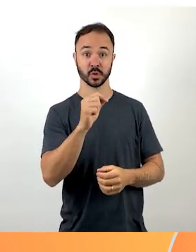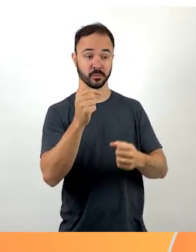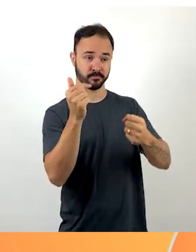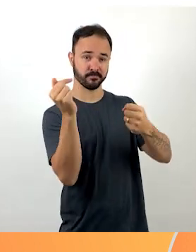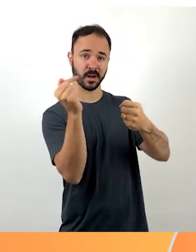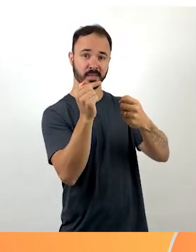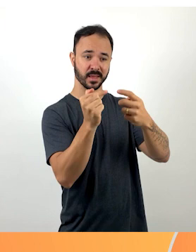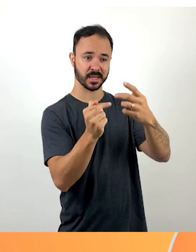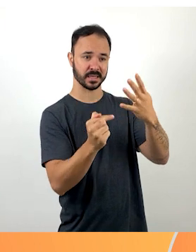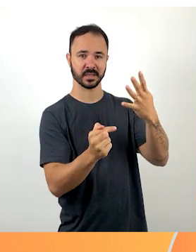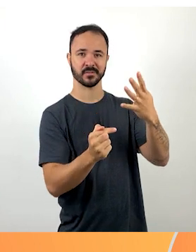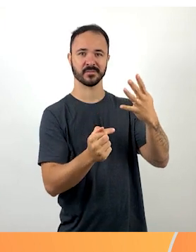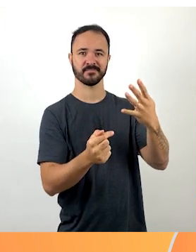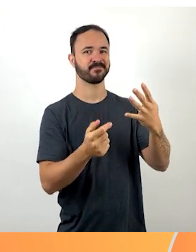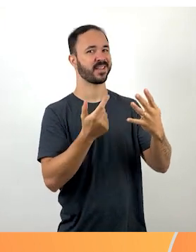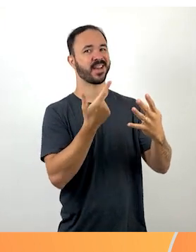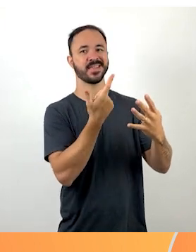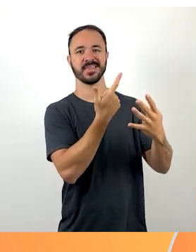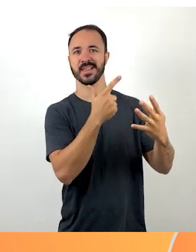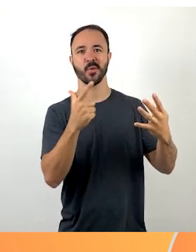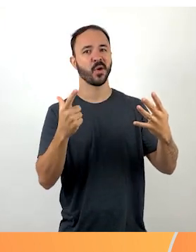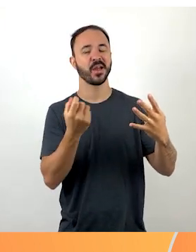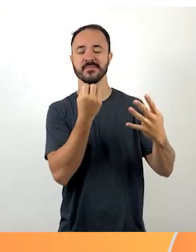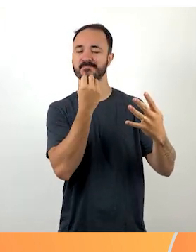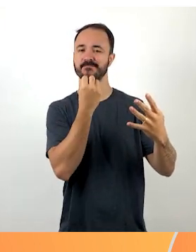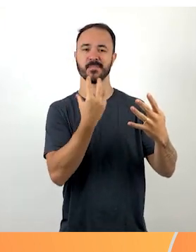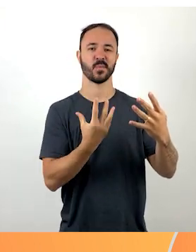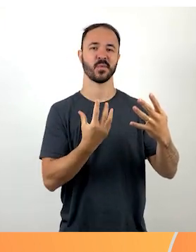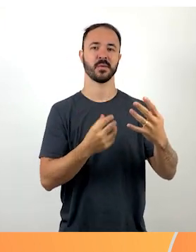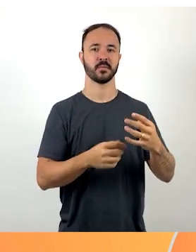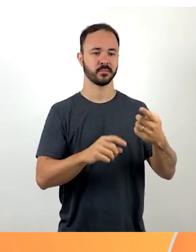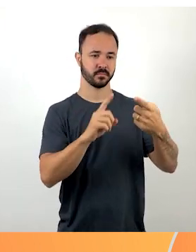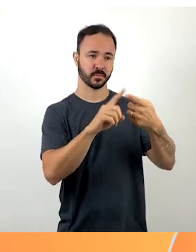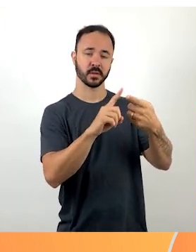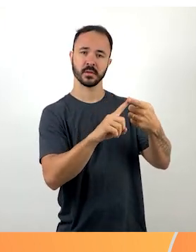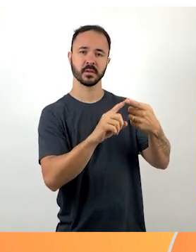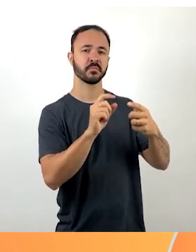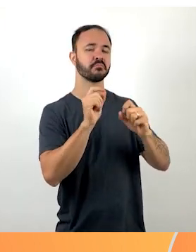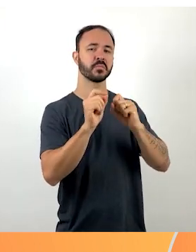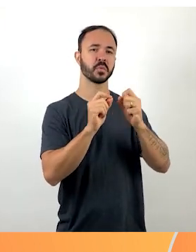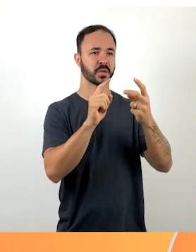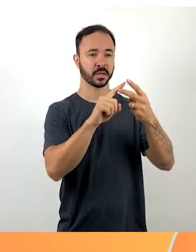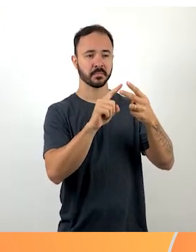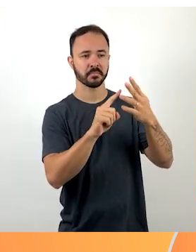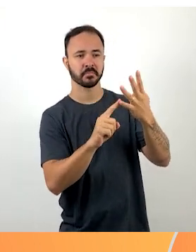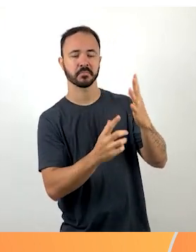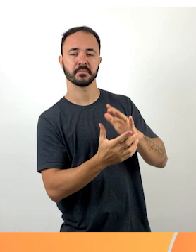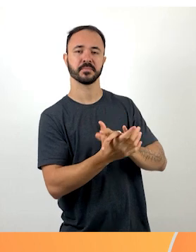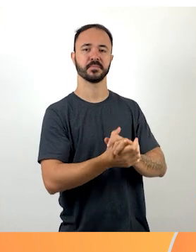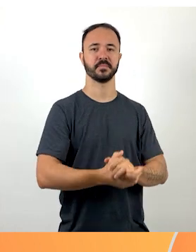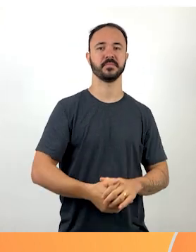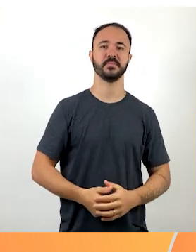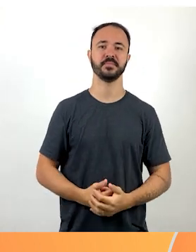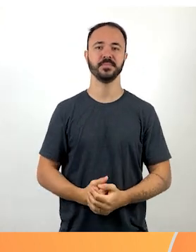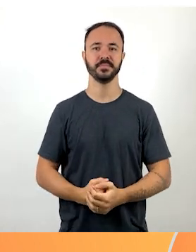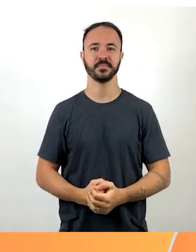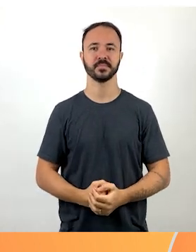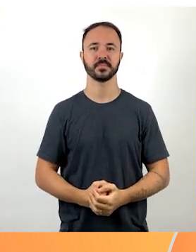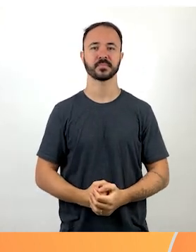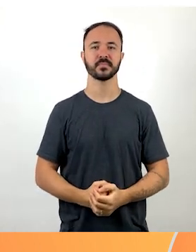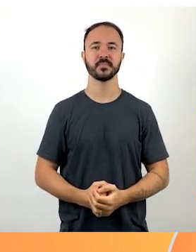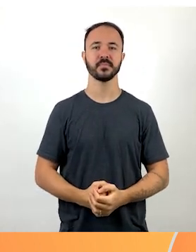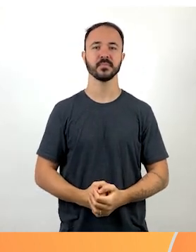que não indica uma opção sustentável de descarte do lixo. Letra A, compostagem. Letra B, destino em